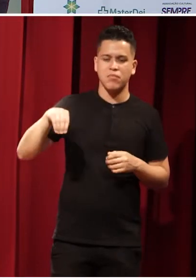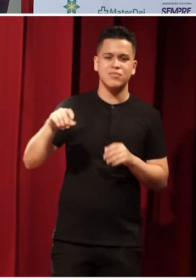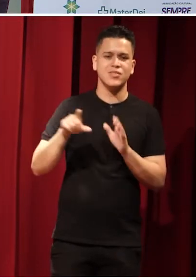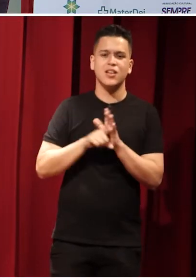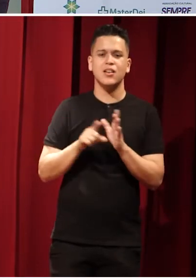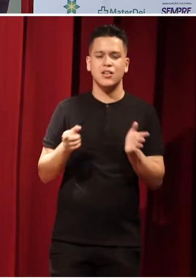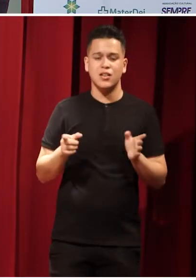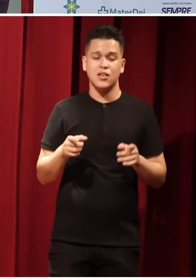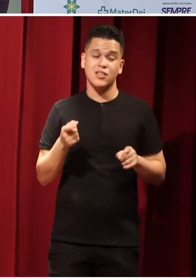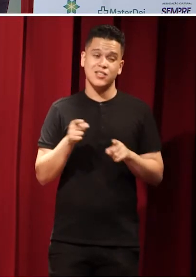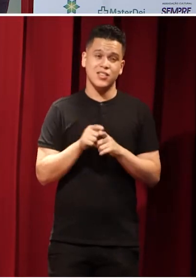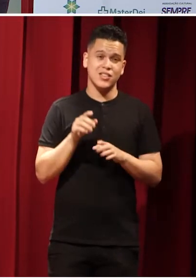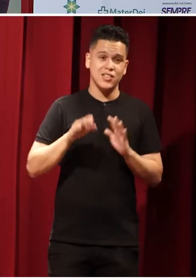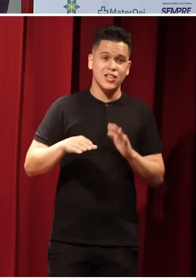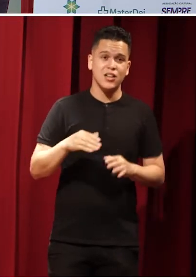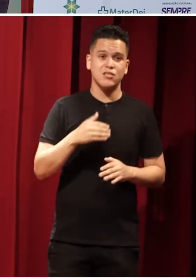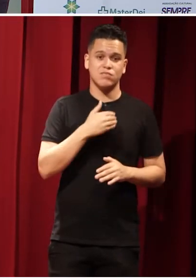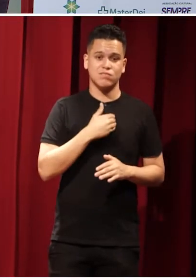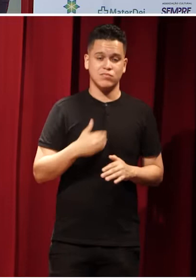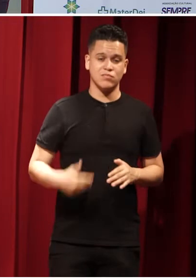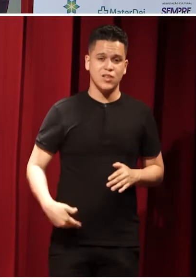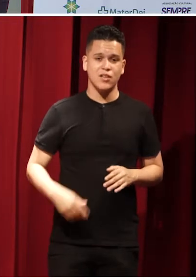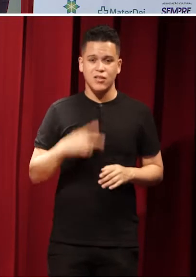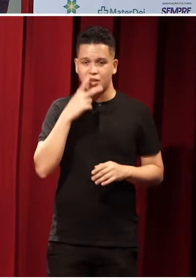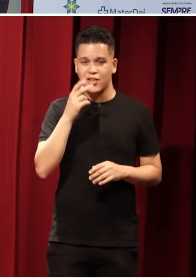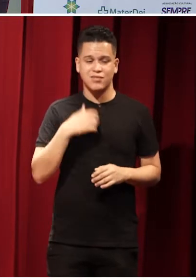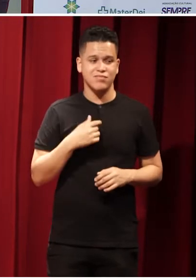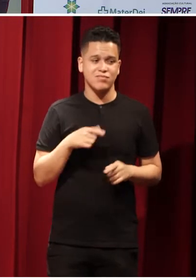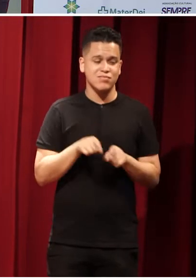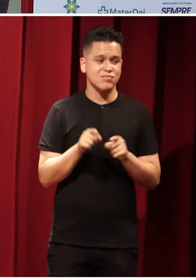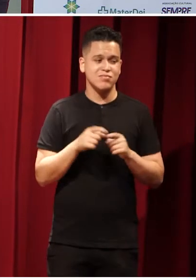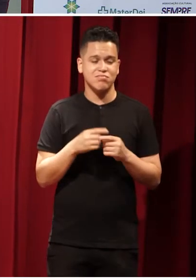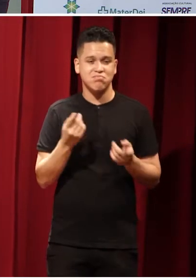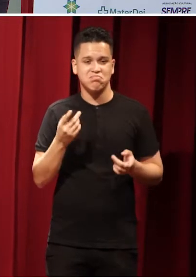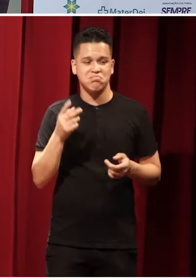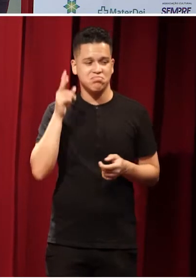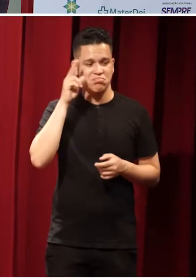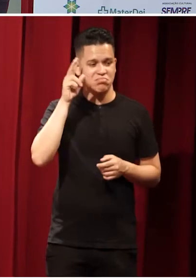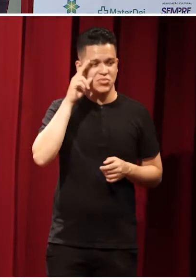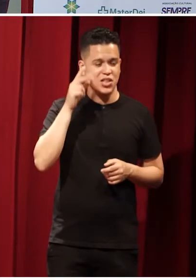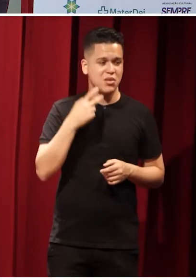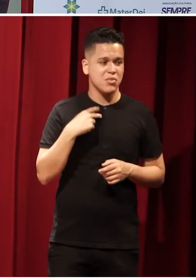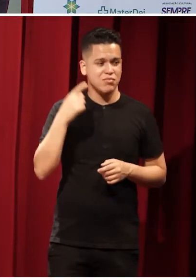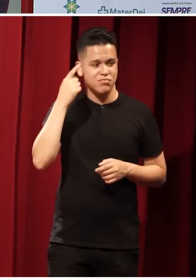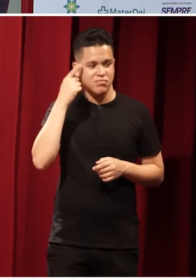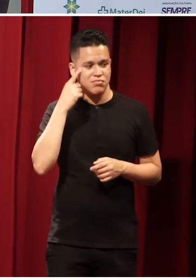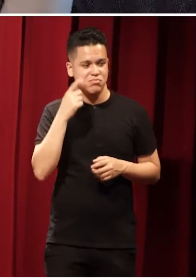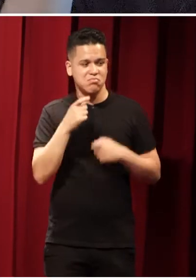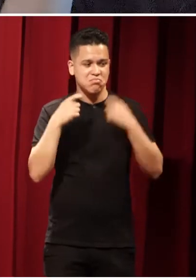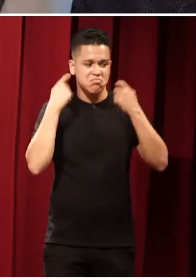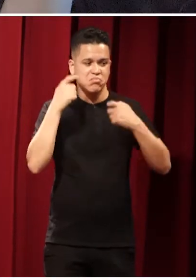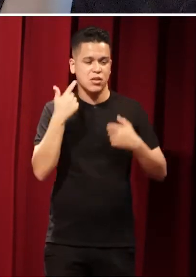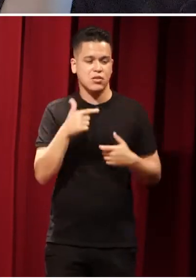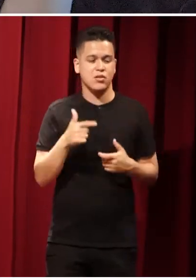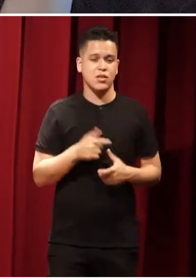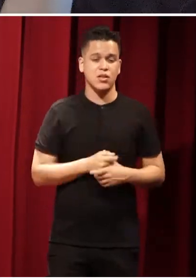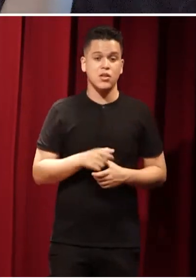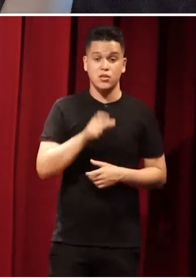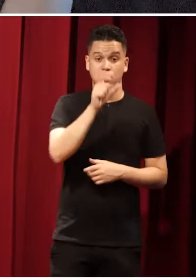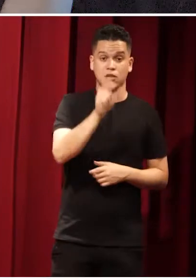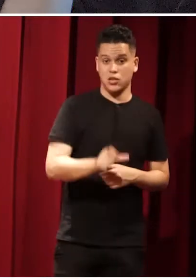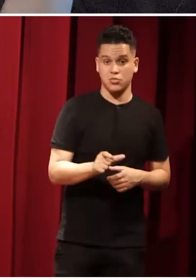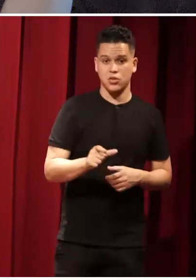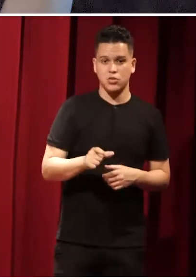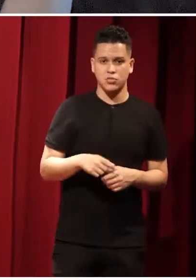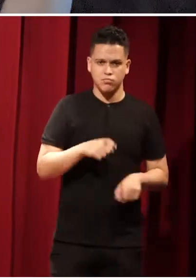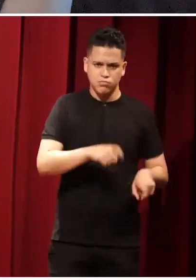sido, não só agora, mas anteriormente, muito omisso nesse sentido. Quando o cara vai tentar cumprir a lei, ele não